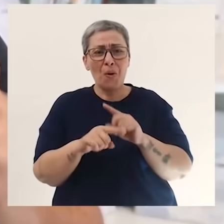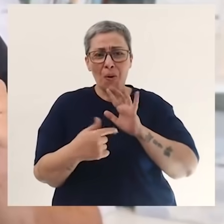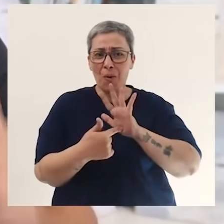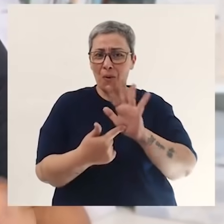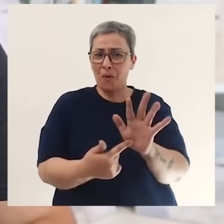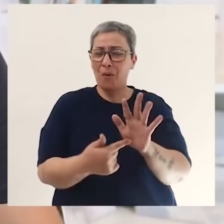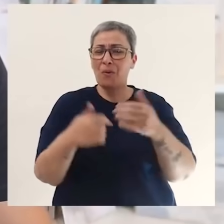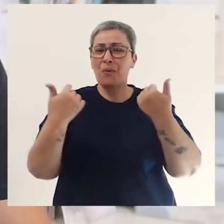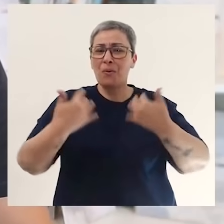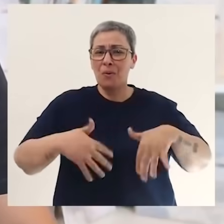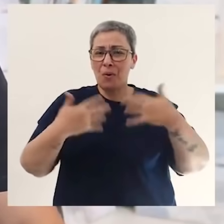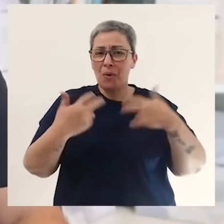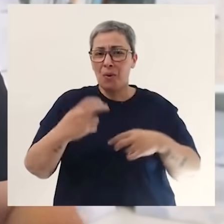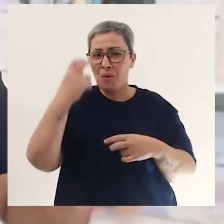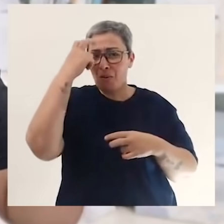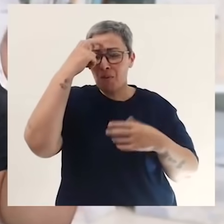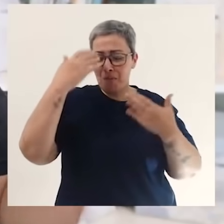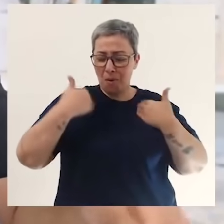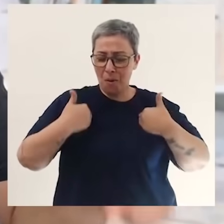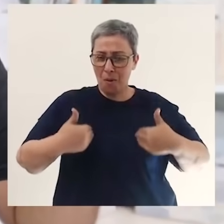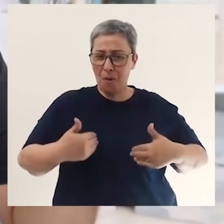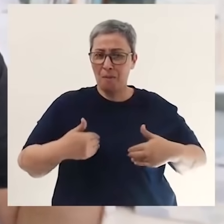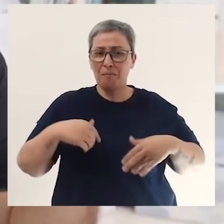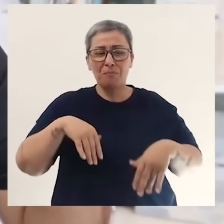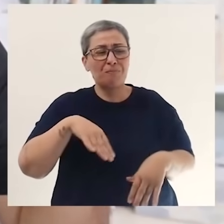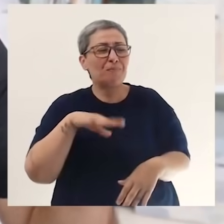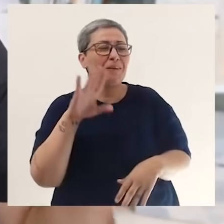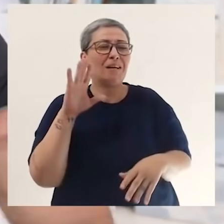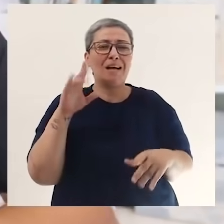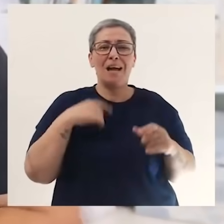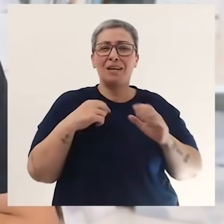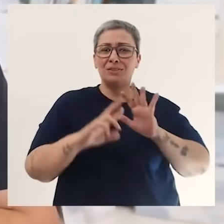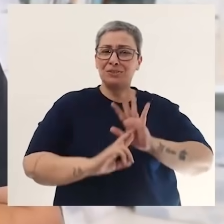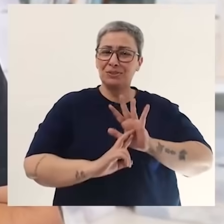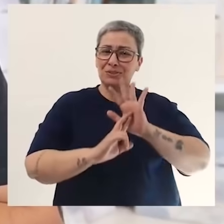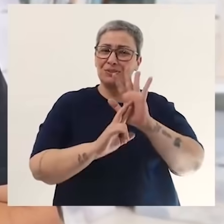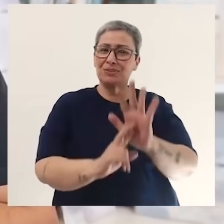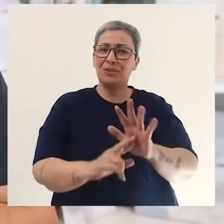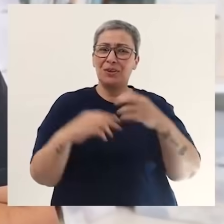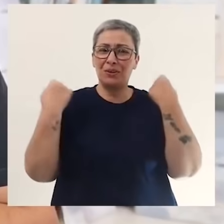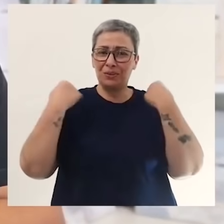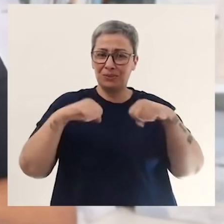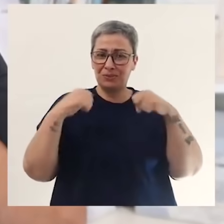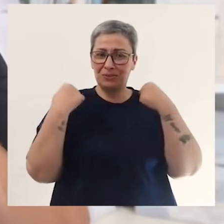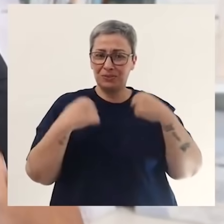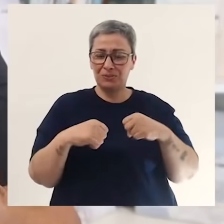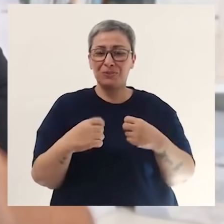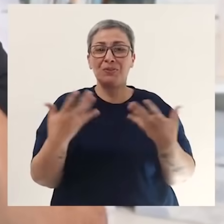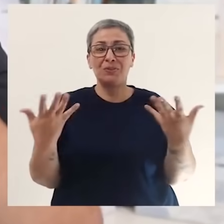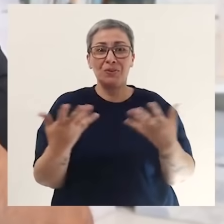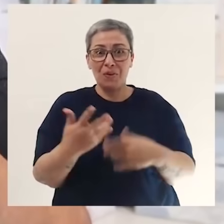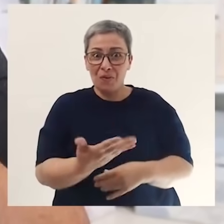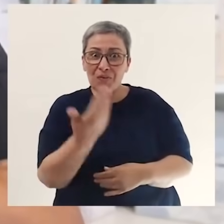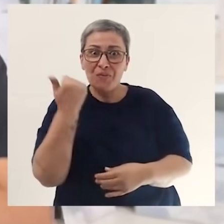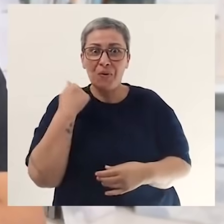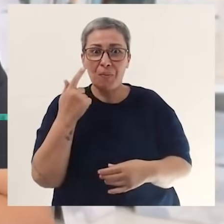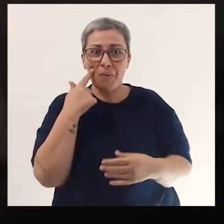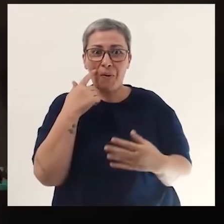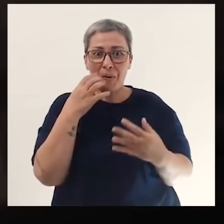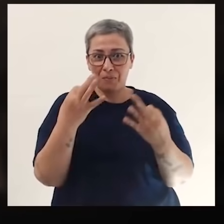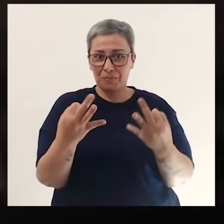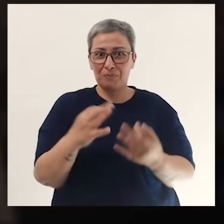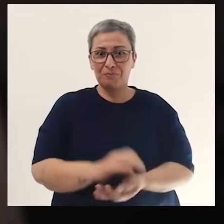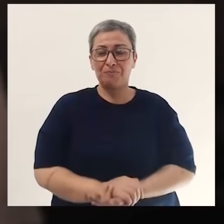das culturas corporais que mais representam a educação física. Vamos lá, preste bem